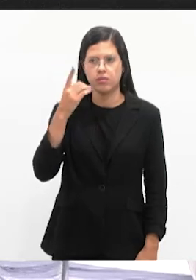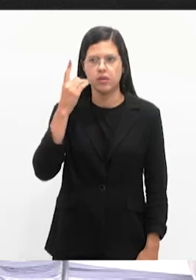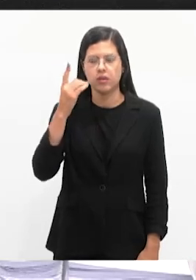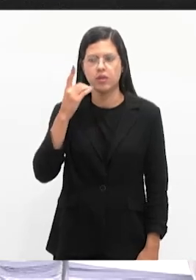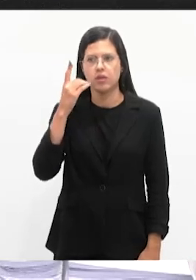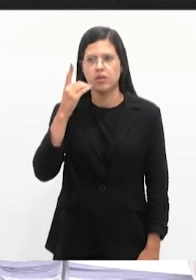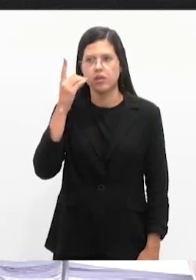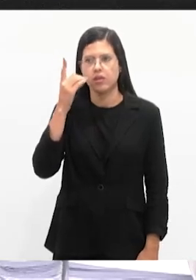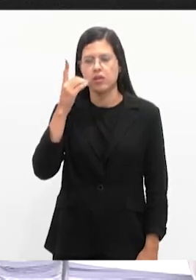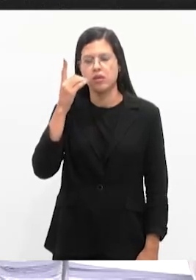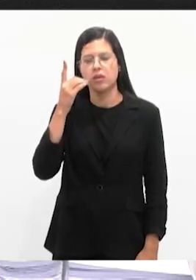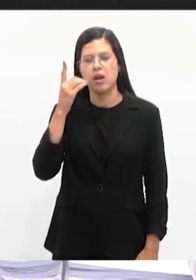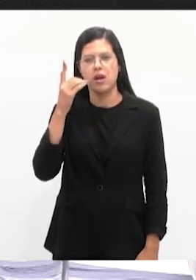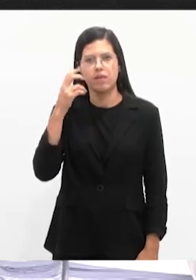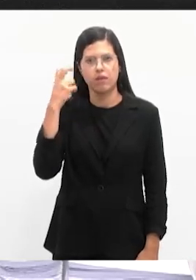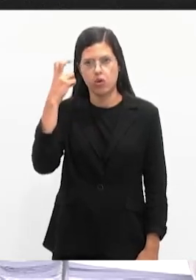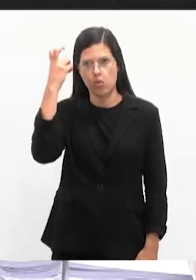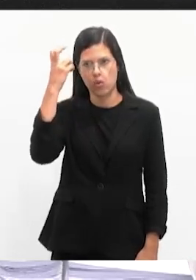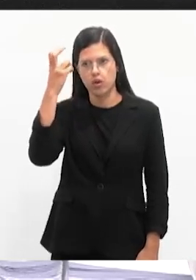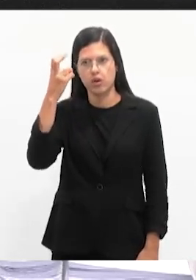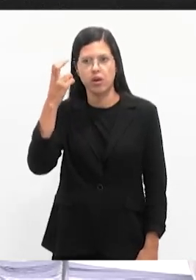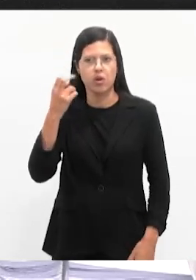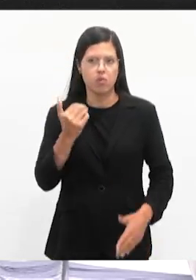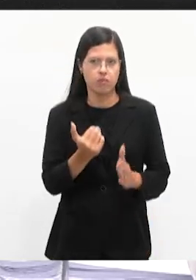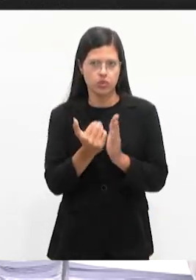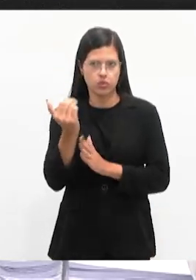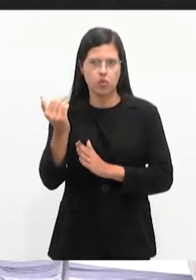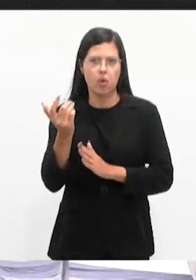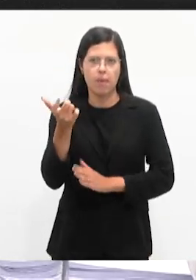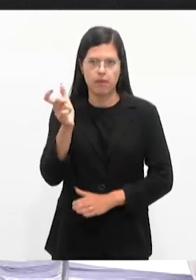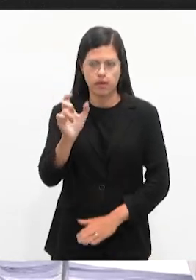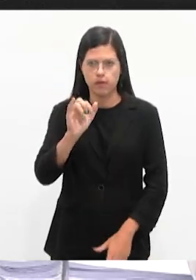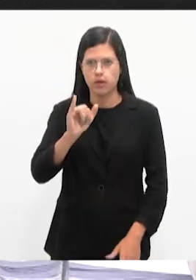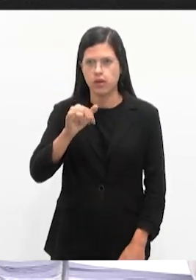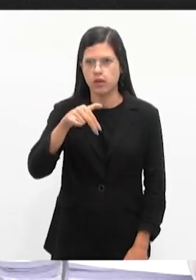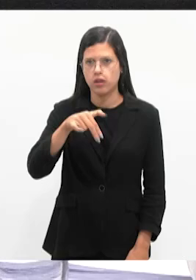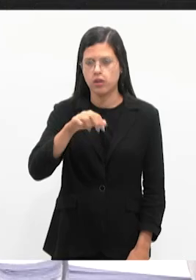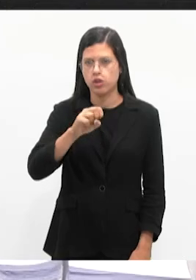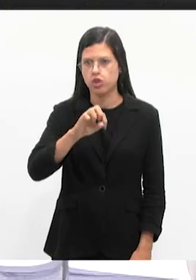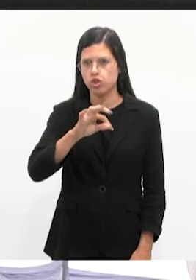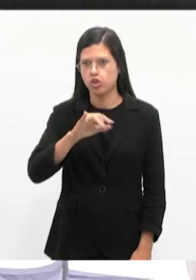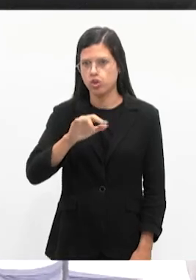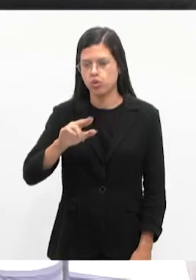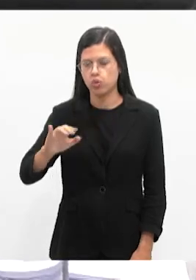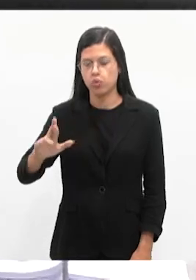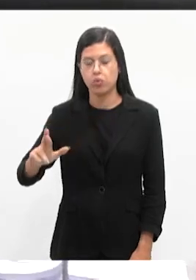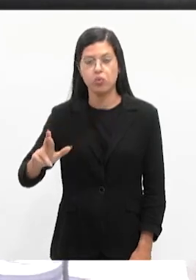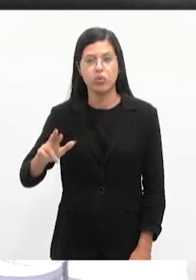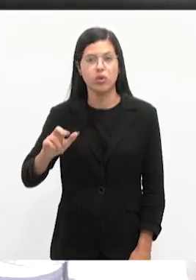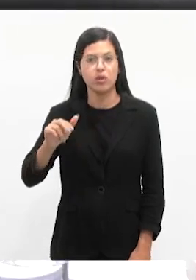instituindo, ela começou com institui, mas nós fizemos o parecer pela